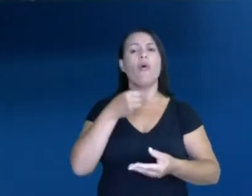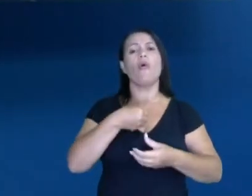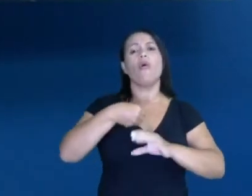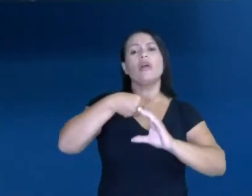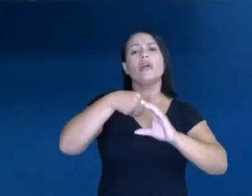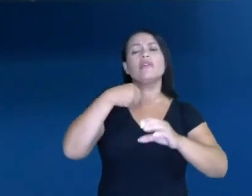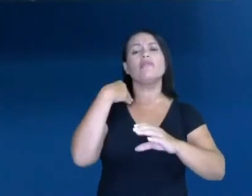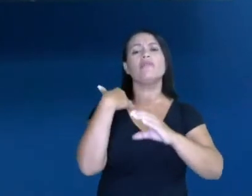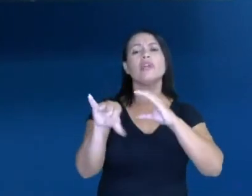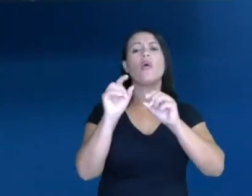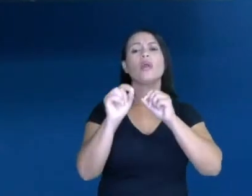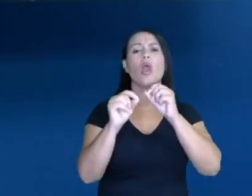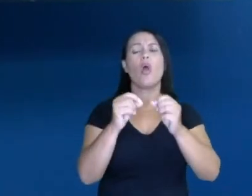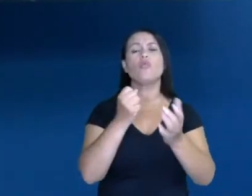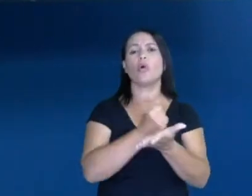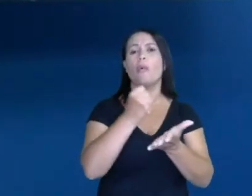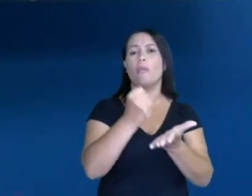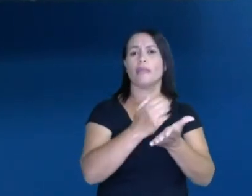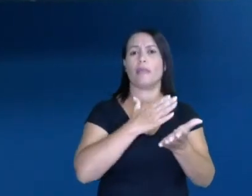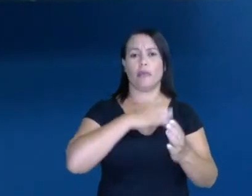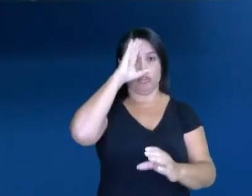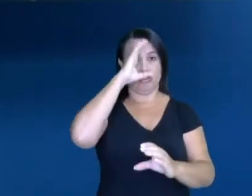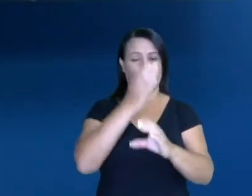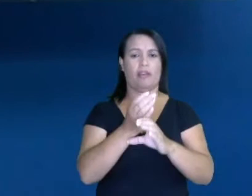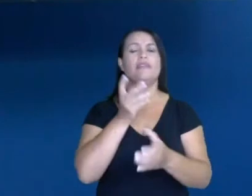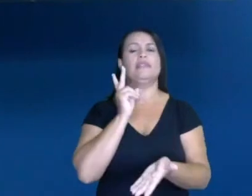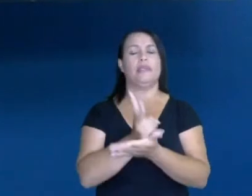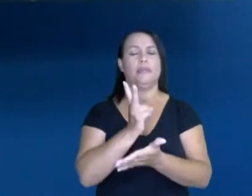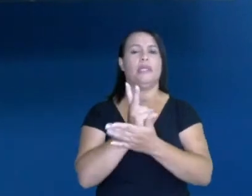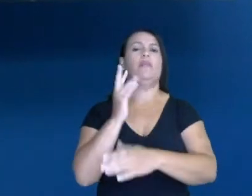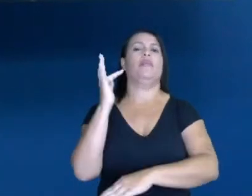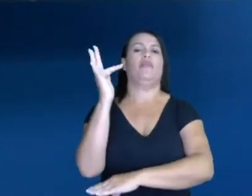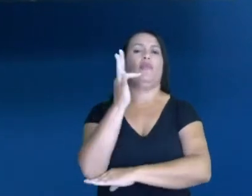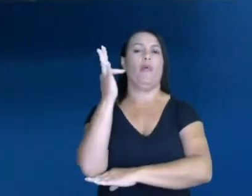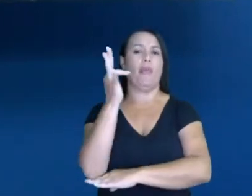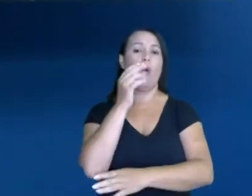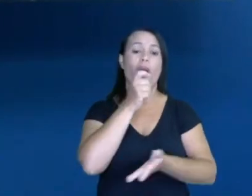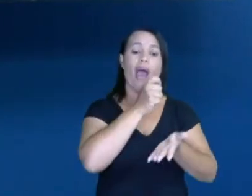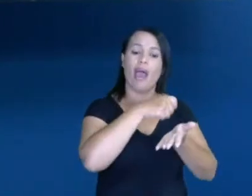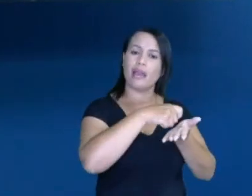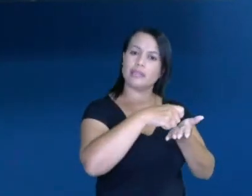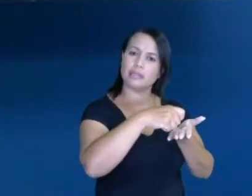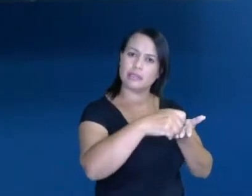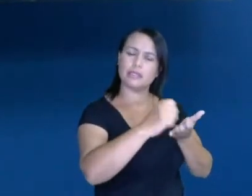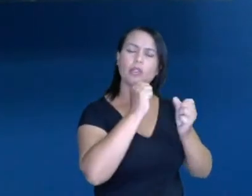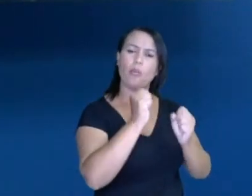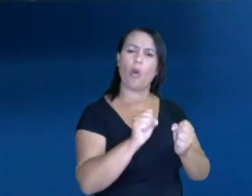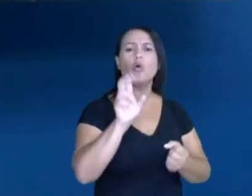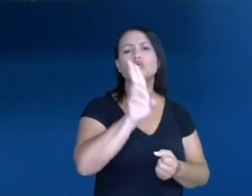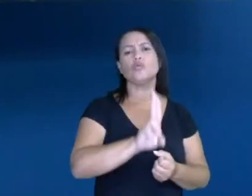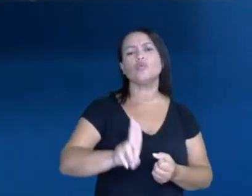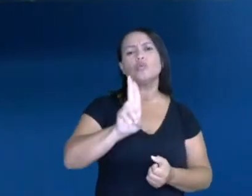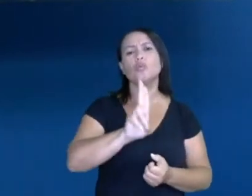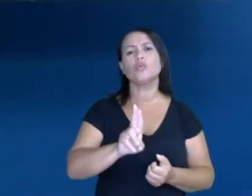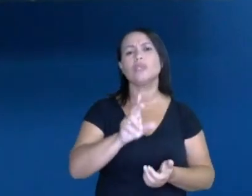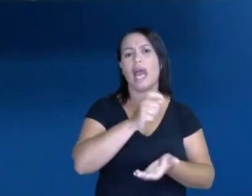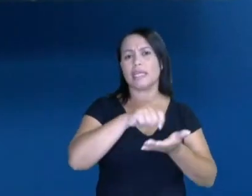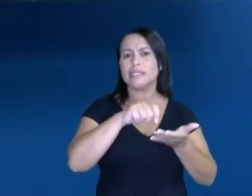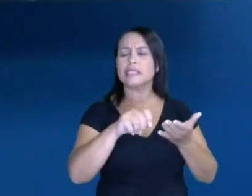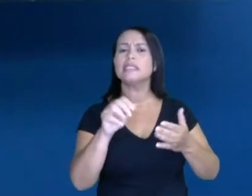comunicação escrita tende a ser mais formal. Percebam, a escrita, eu posso utilizar a